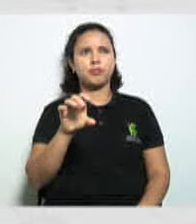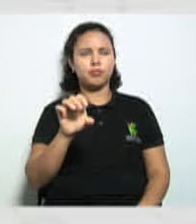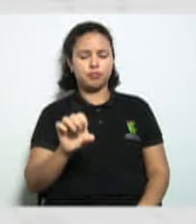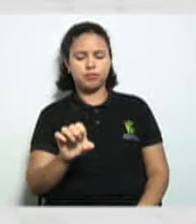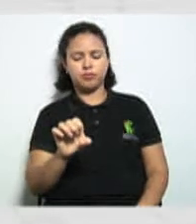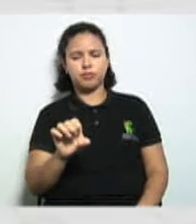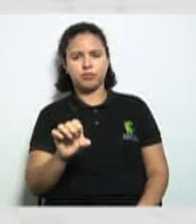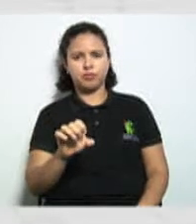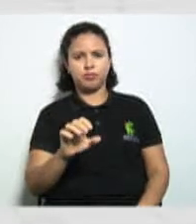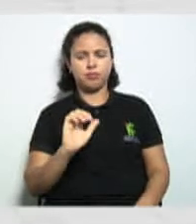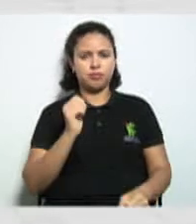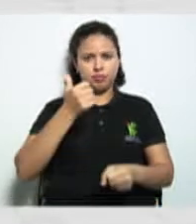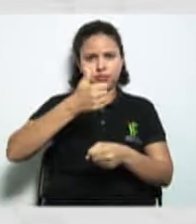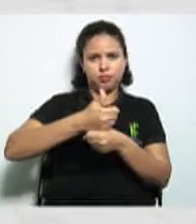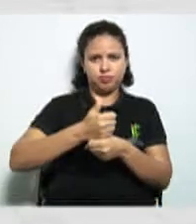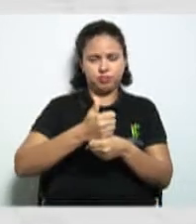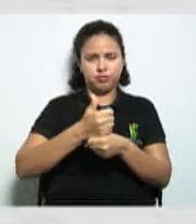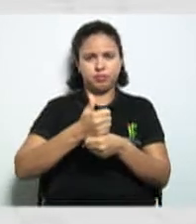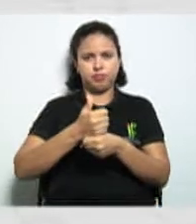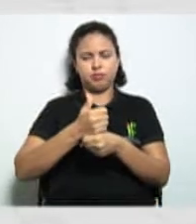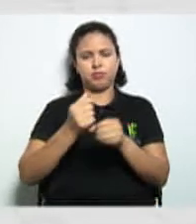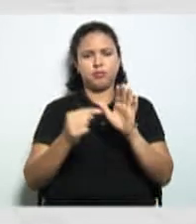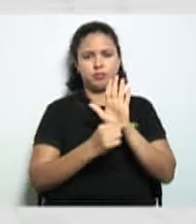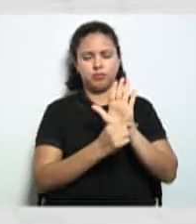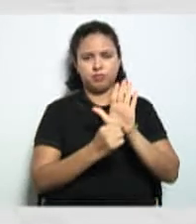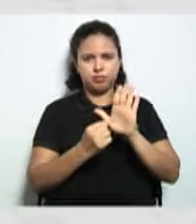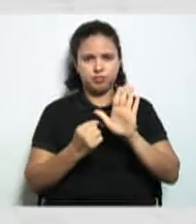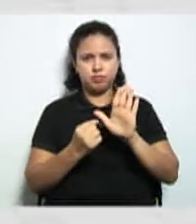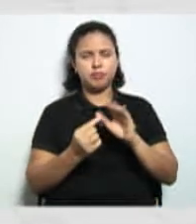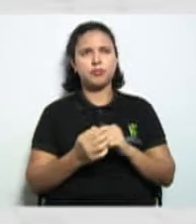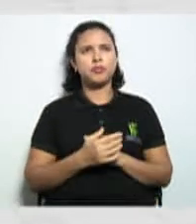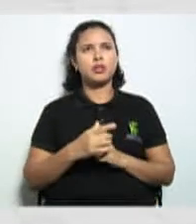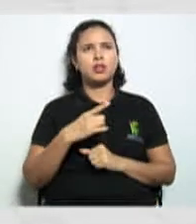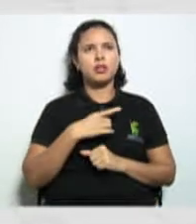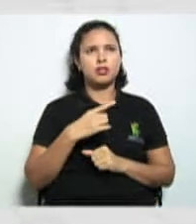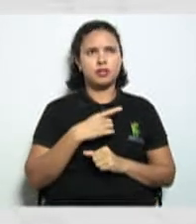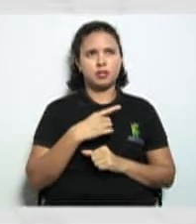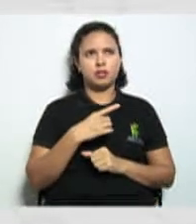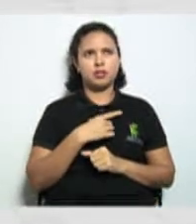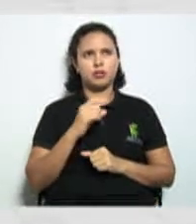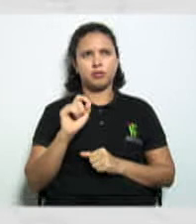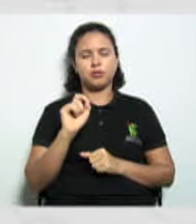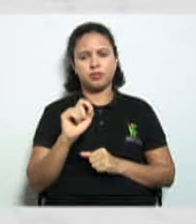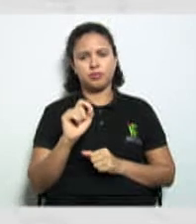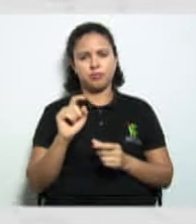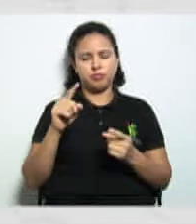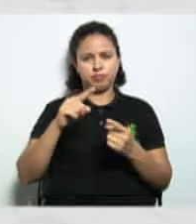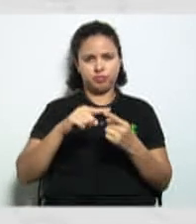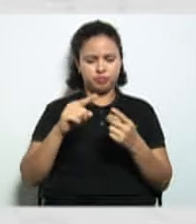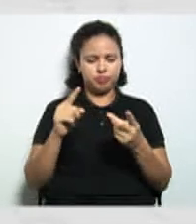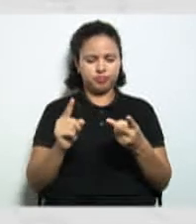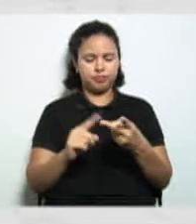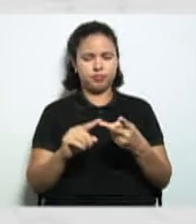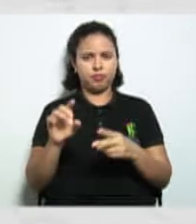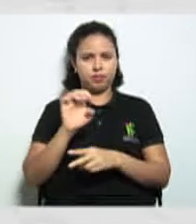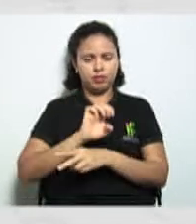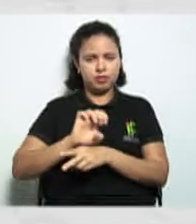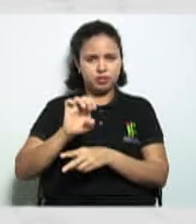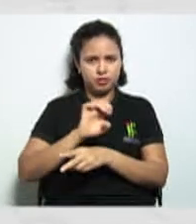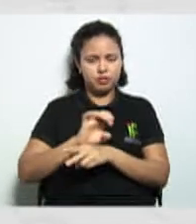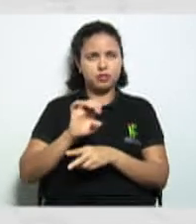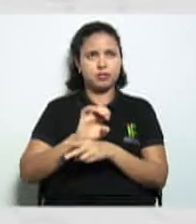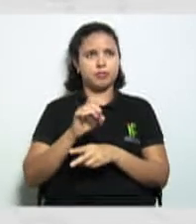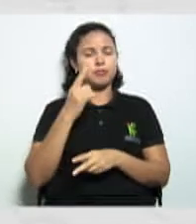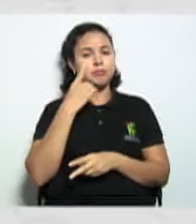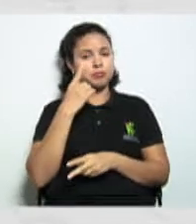estágio. Ele é definido, indefinido, obrigatório, não obrigatório, próprio, impróprio, individual, coletivo, particular ou